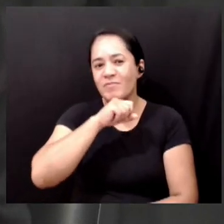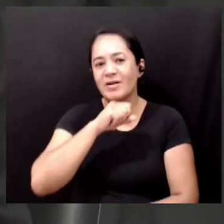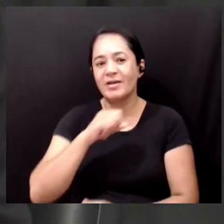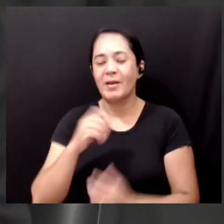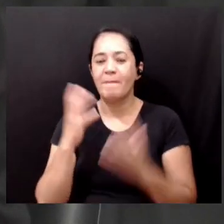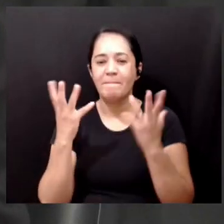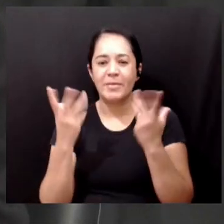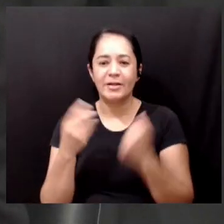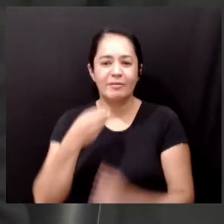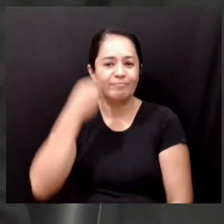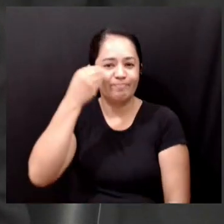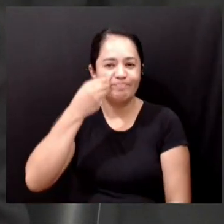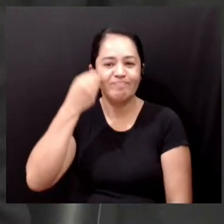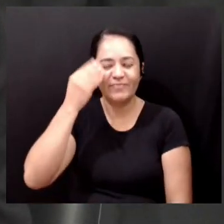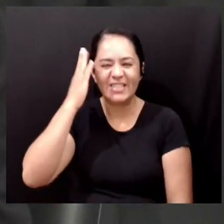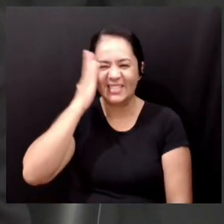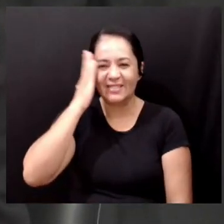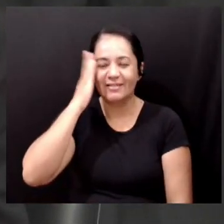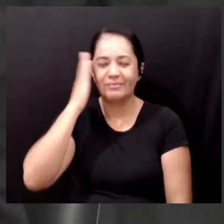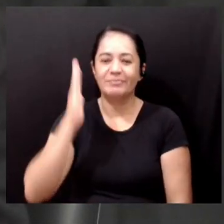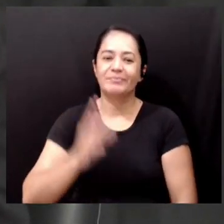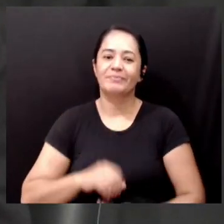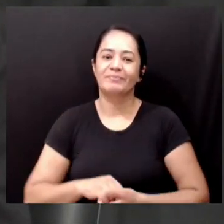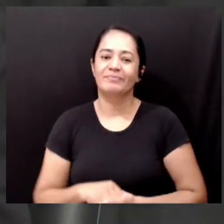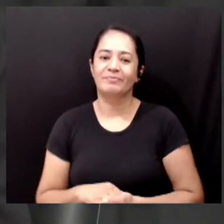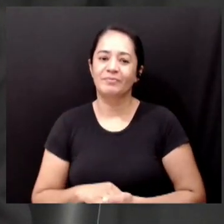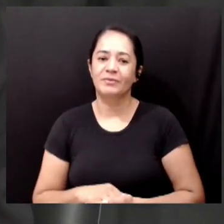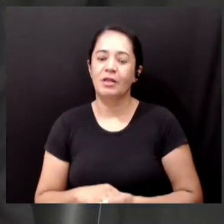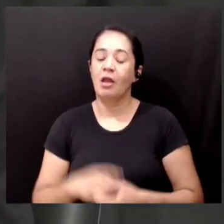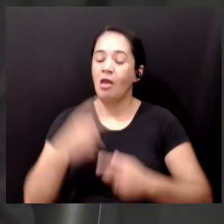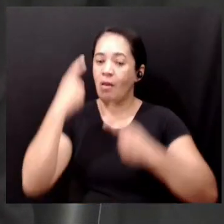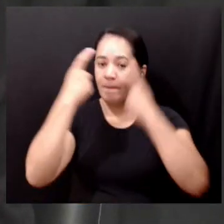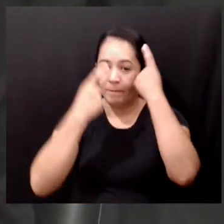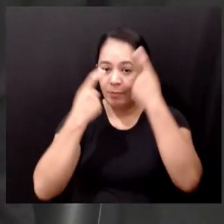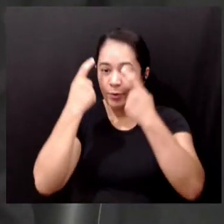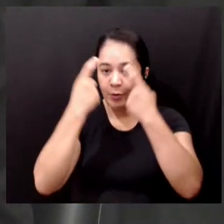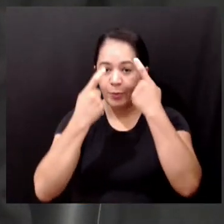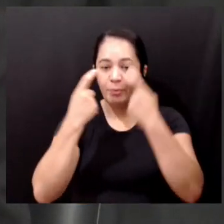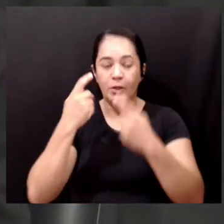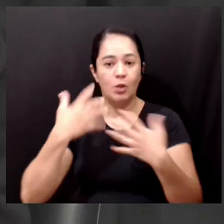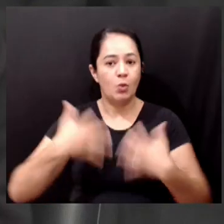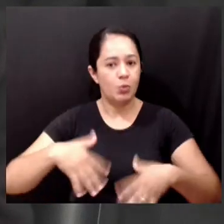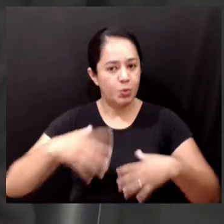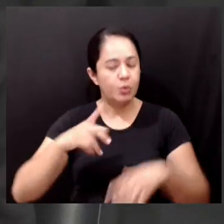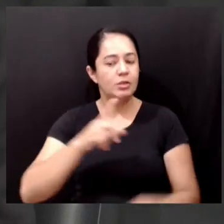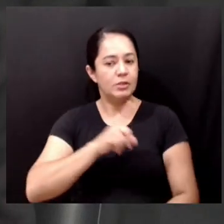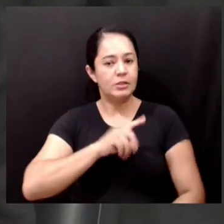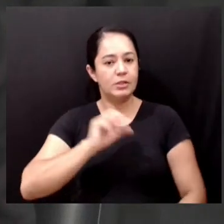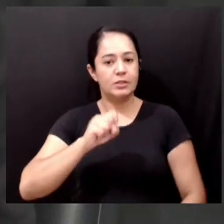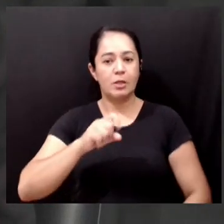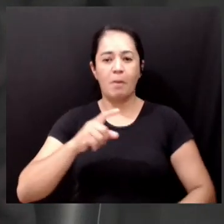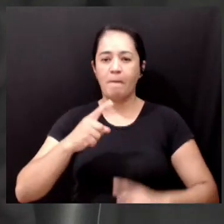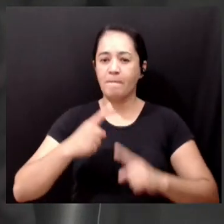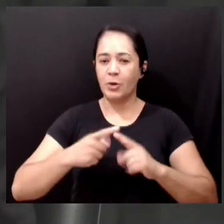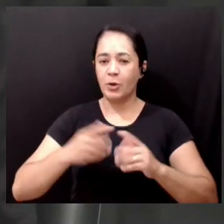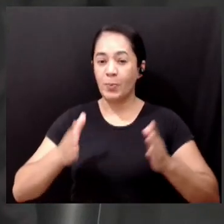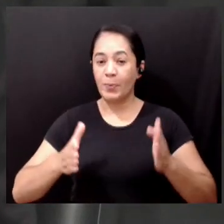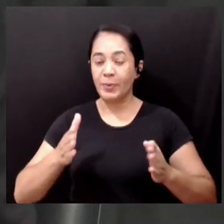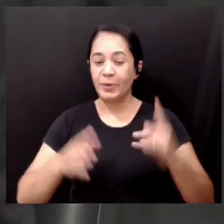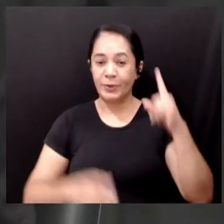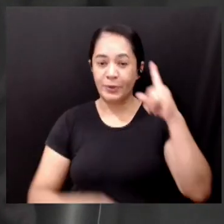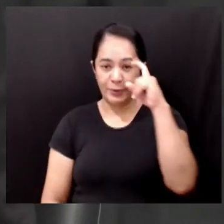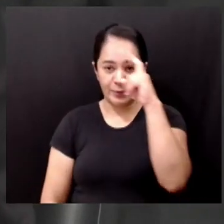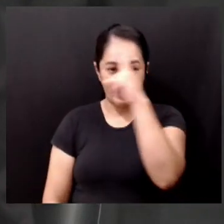que pode saber. Vem muitas preocupações, Sim. óbvio, vem muitas preocupações. Vivemos em tempos difíceis, vivemos em tempos que temos que